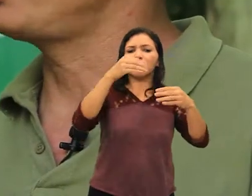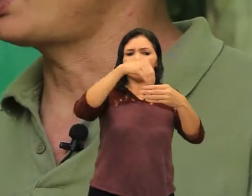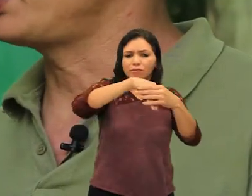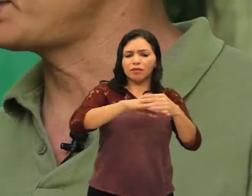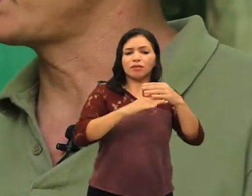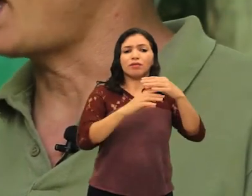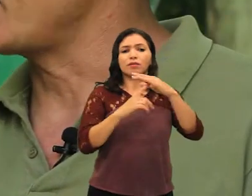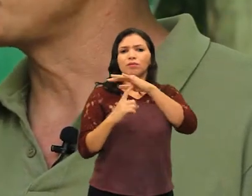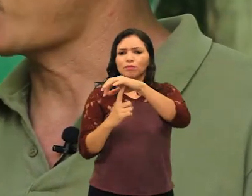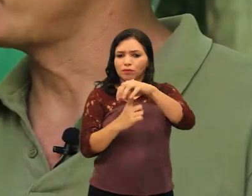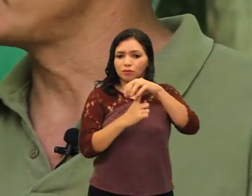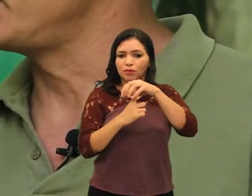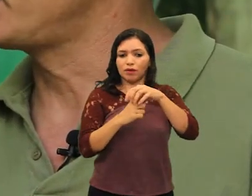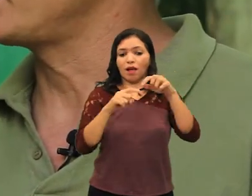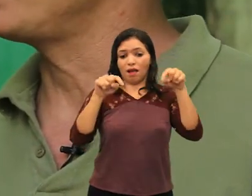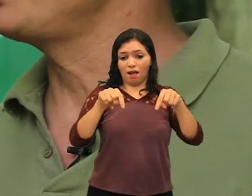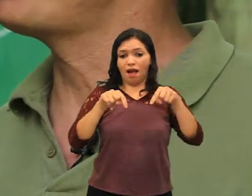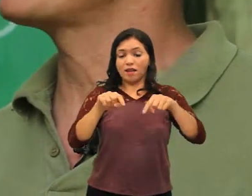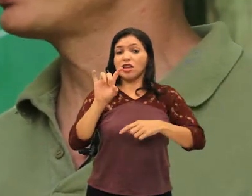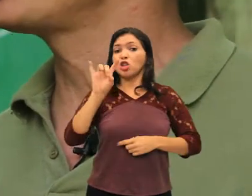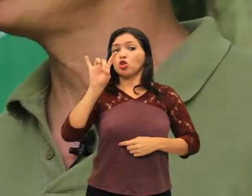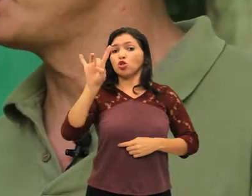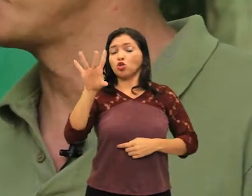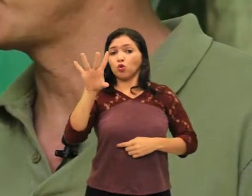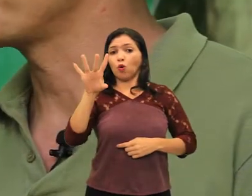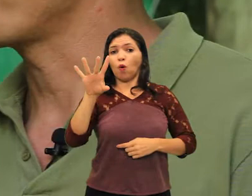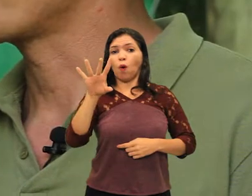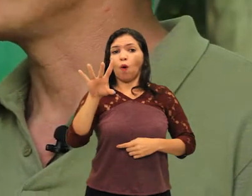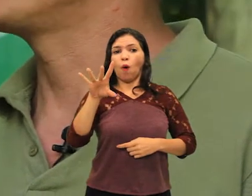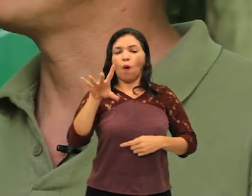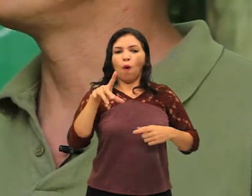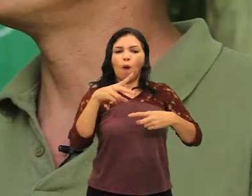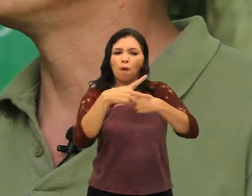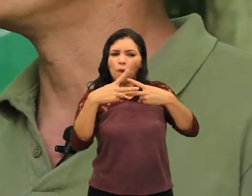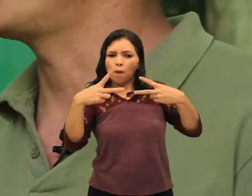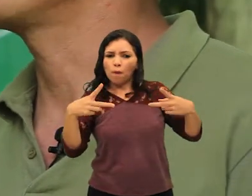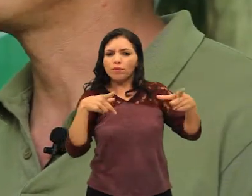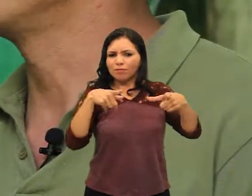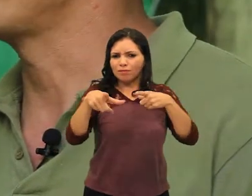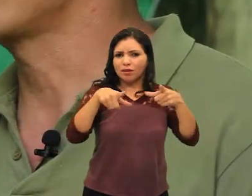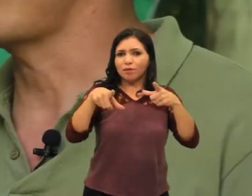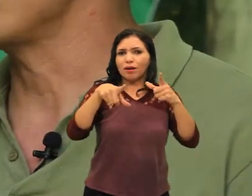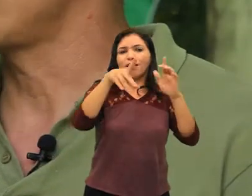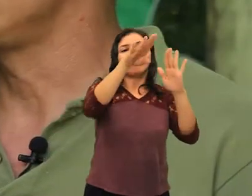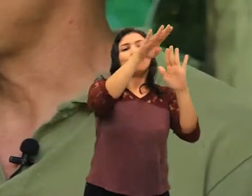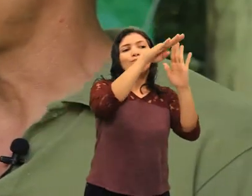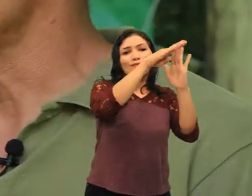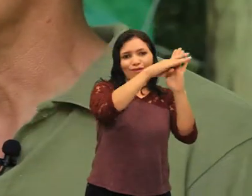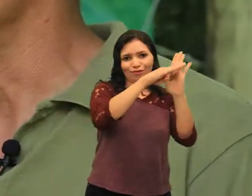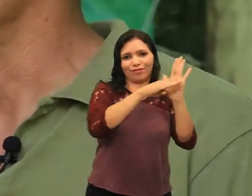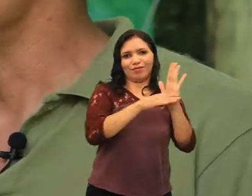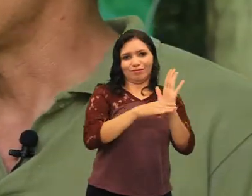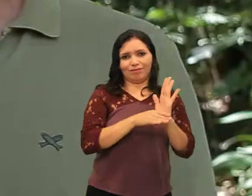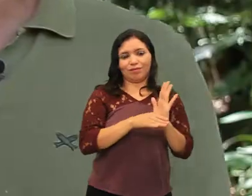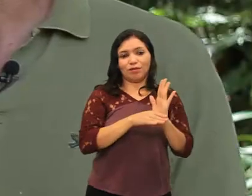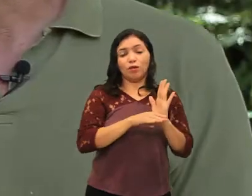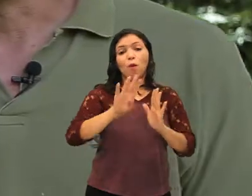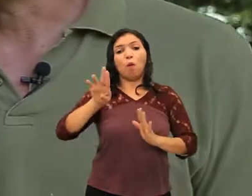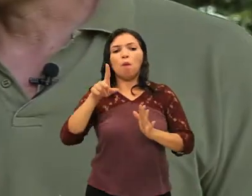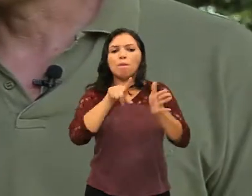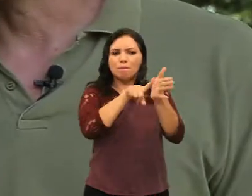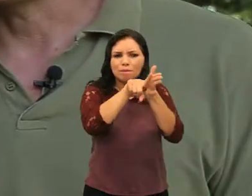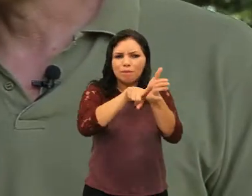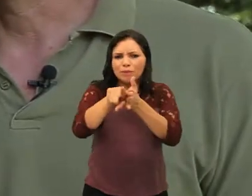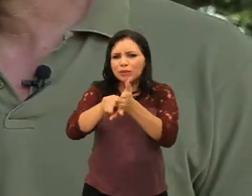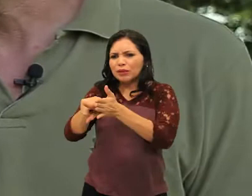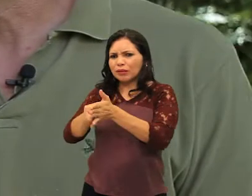só atividades agendadas para visita e pesquisa científica. Então, acho que o primeiro passo que a gente tem que fazer para